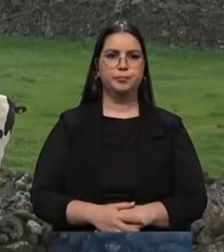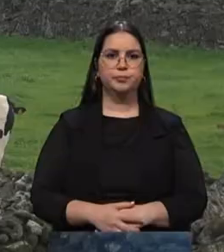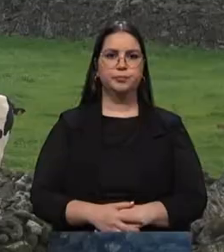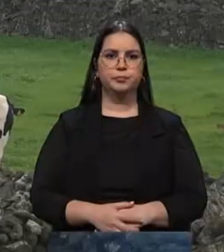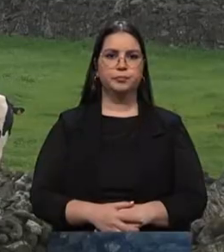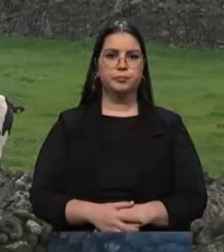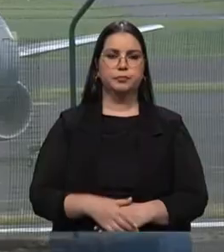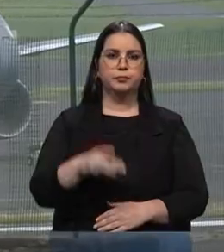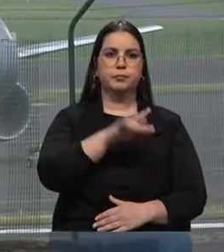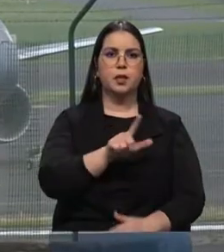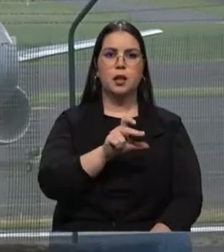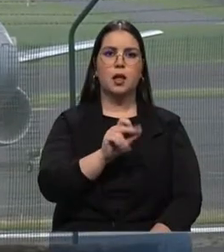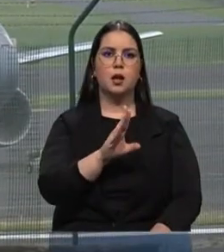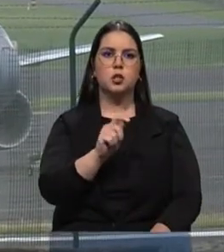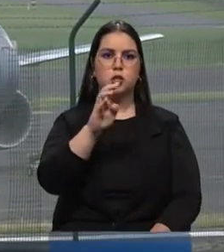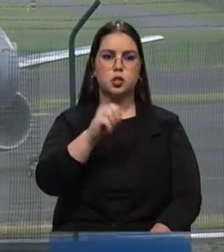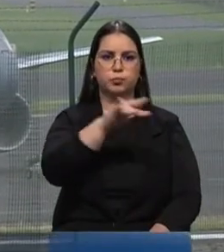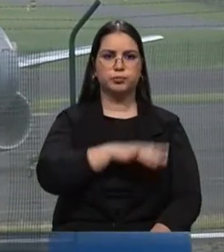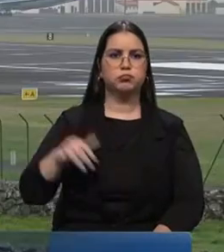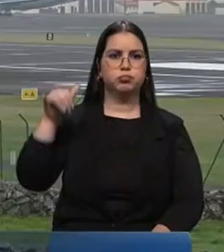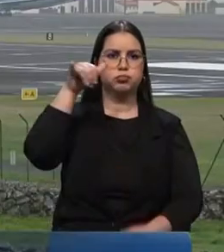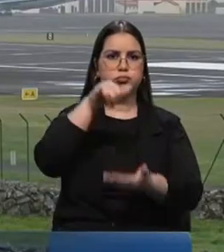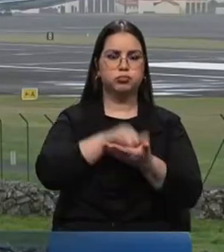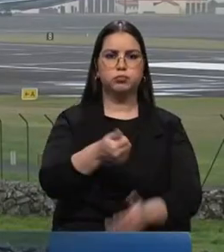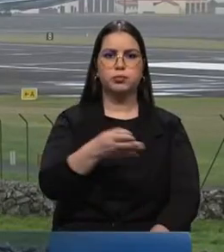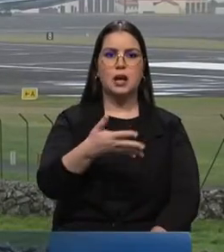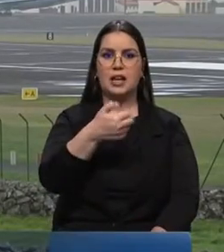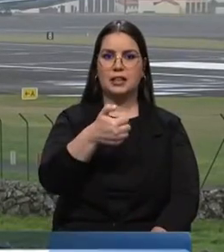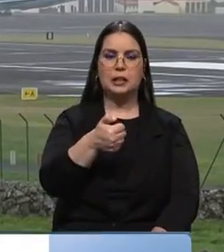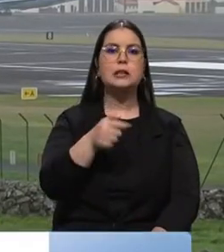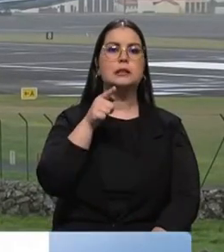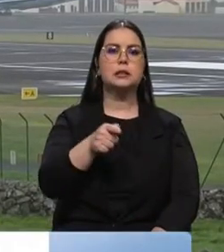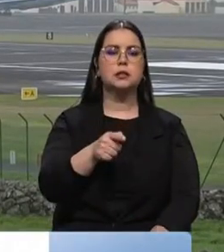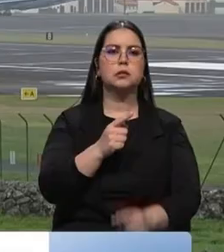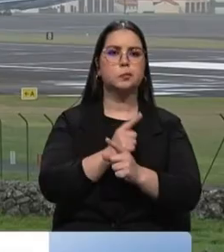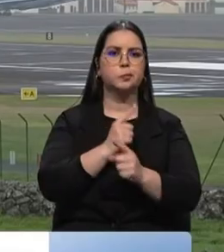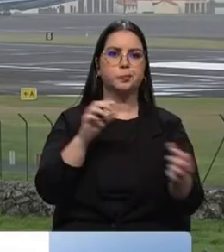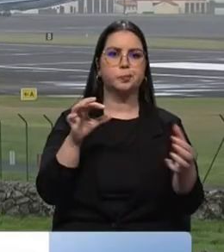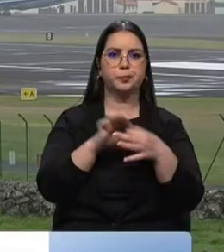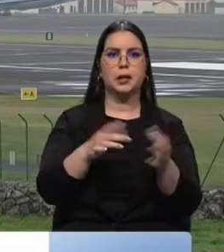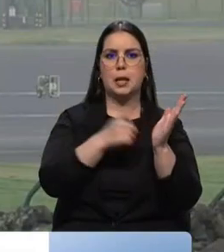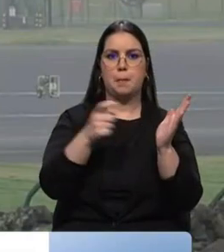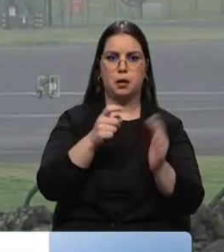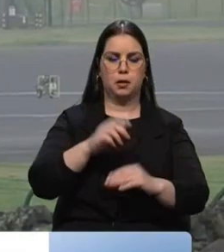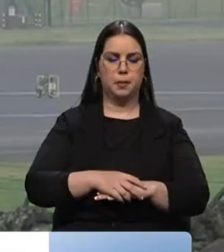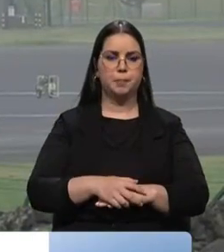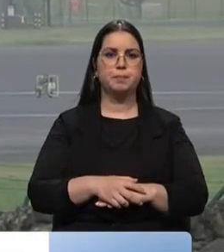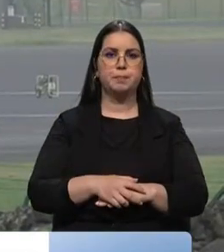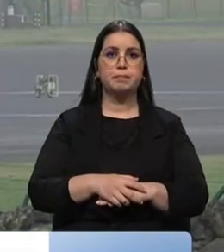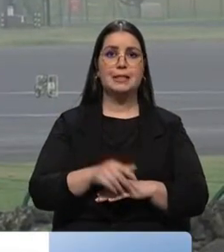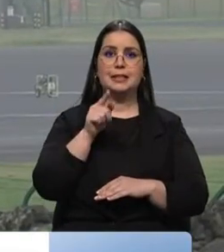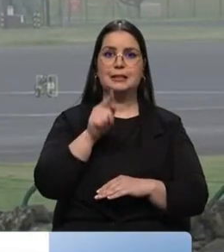Na base das Lajes estão estacionados estes 15 aviões de reabastecimento norte-americanos. Um